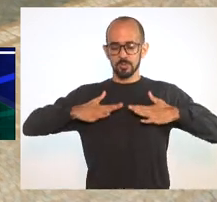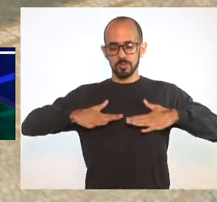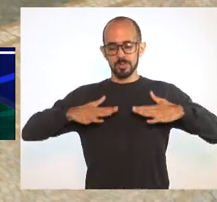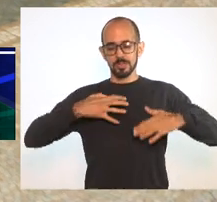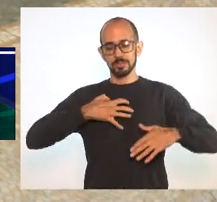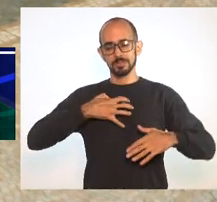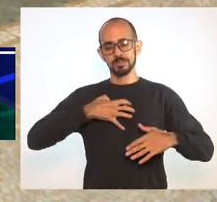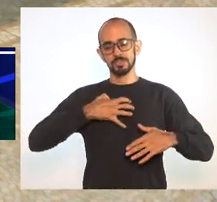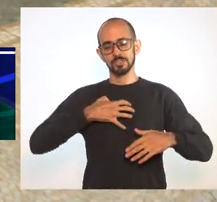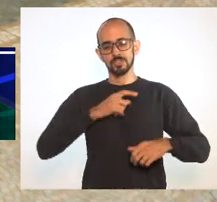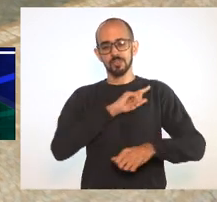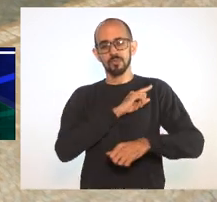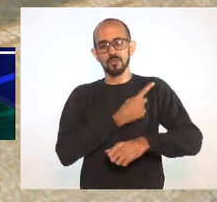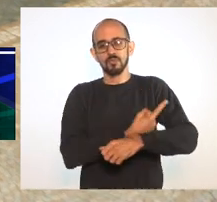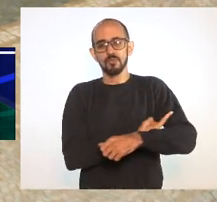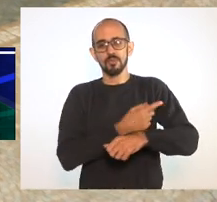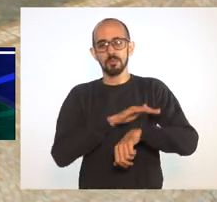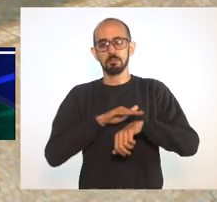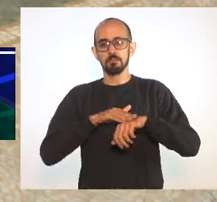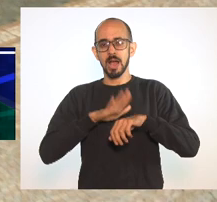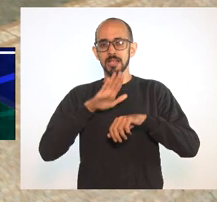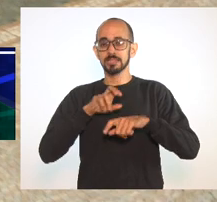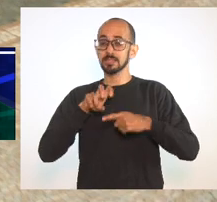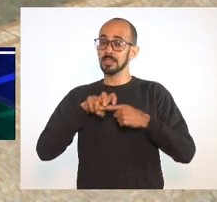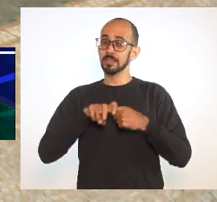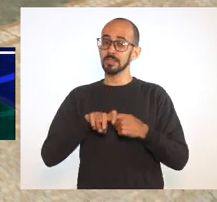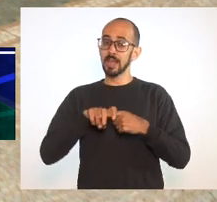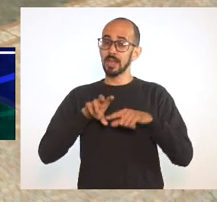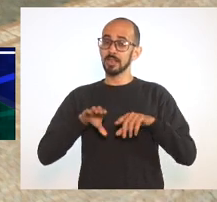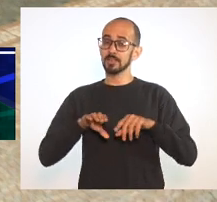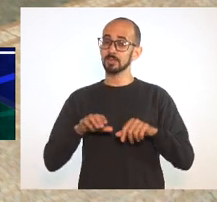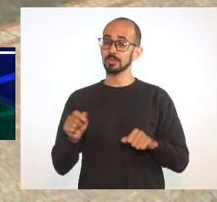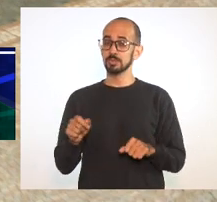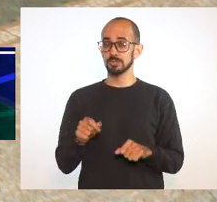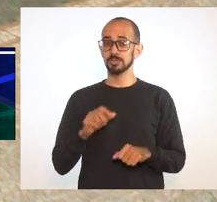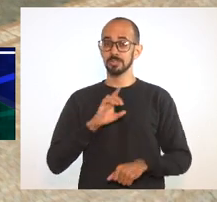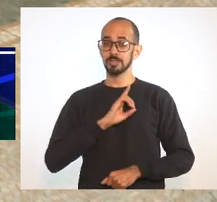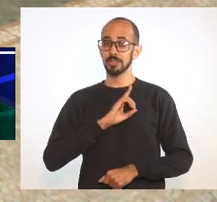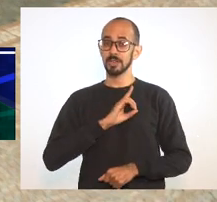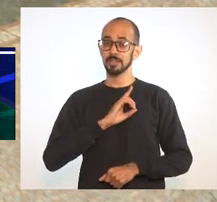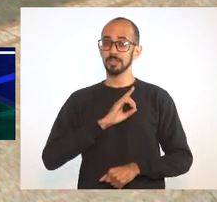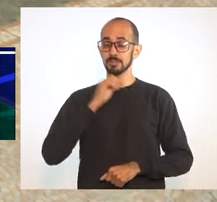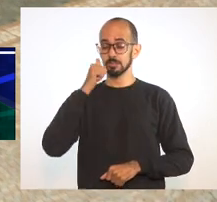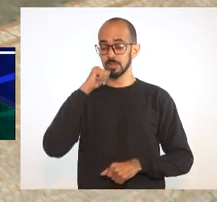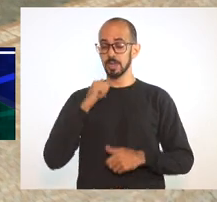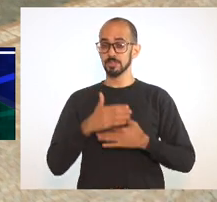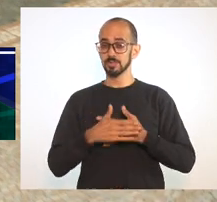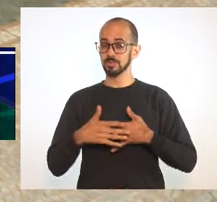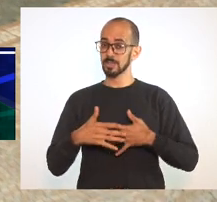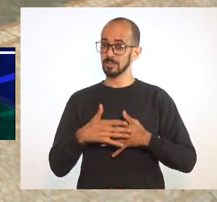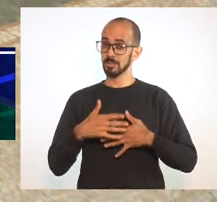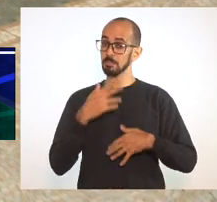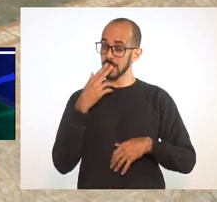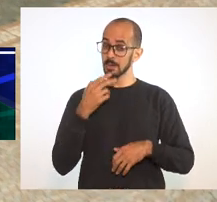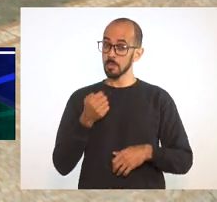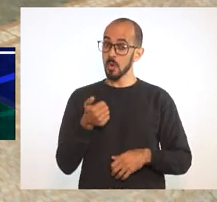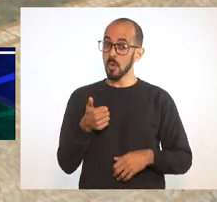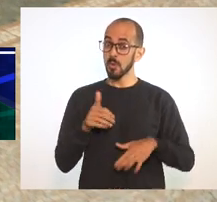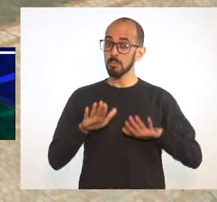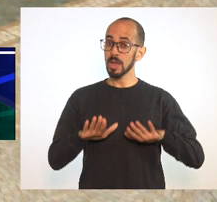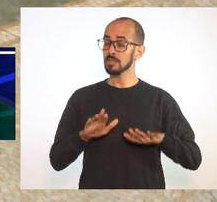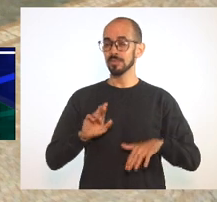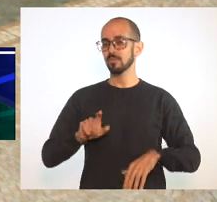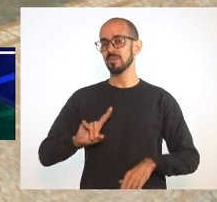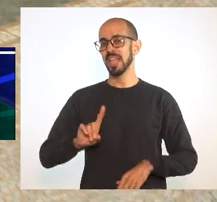suas forças ali, sentada num banco da Delegacia de Mulheres do Centro. Pode parecer pouco, mas não